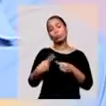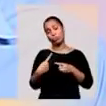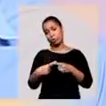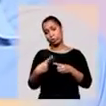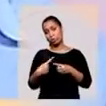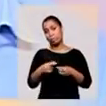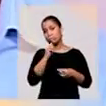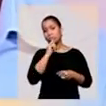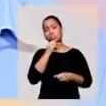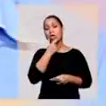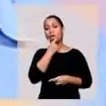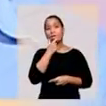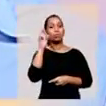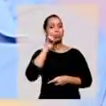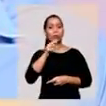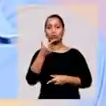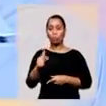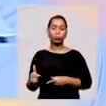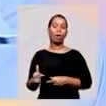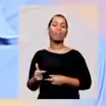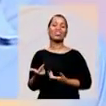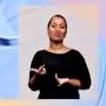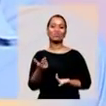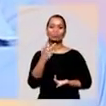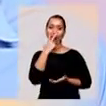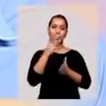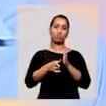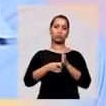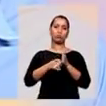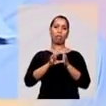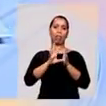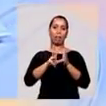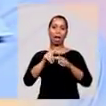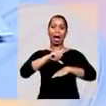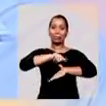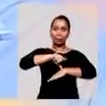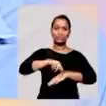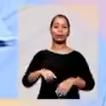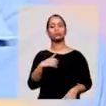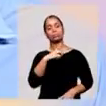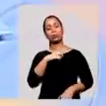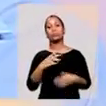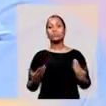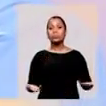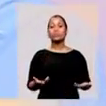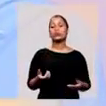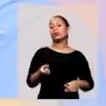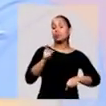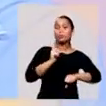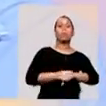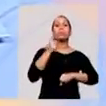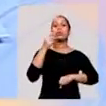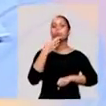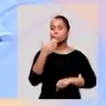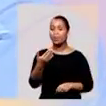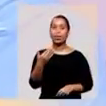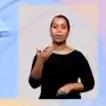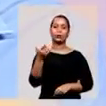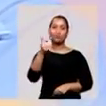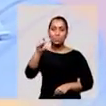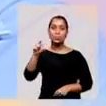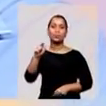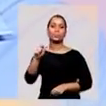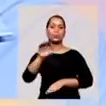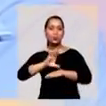Por quê? Porque se eu não tenho inglês, eu já estou um pouco atrás. Muitas vezes a empresa, até naquele momento, ela não exige alguém com outro idioma,